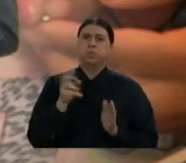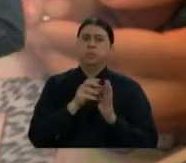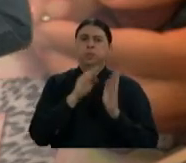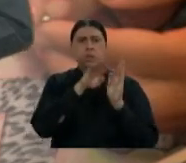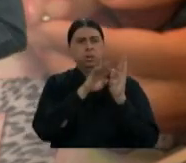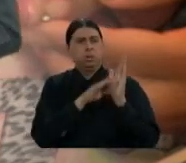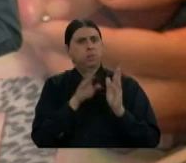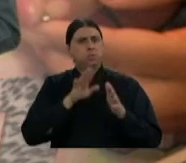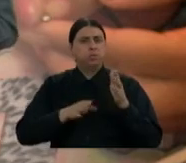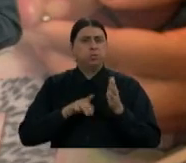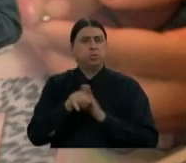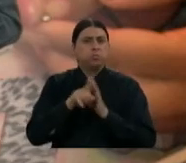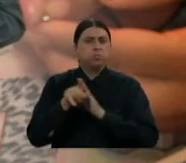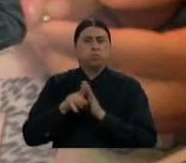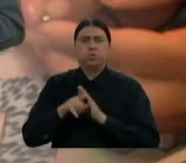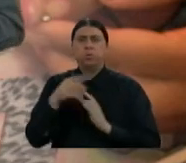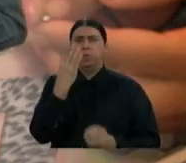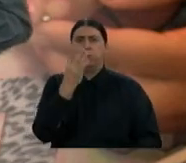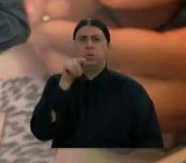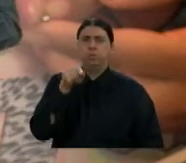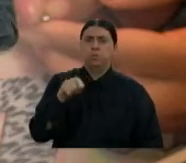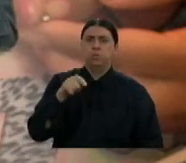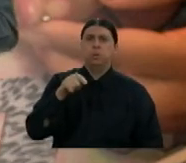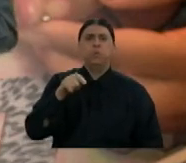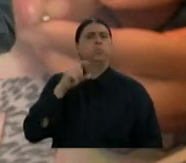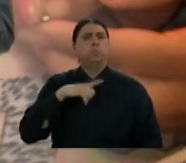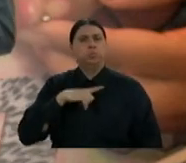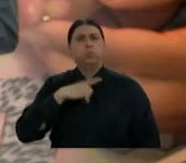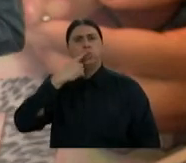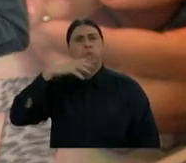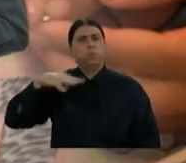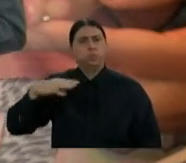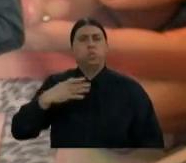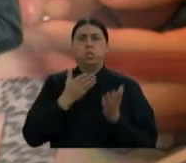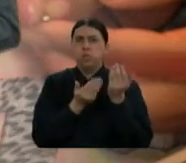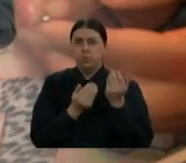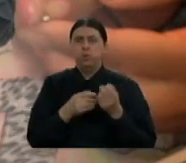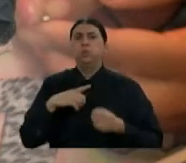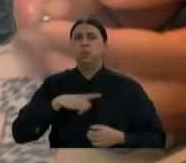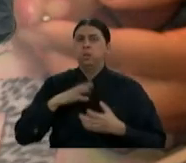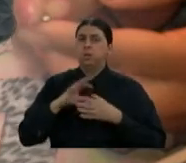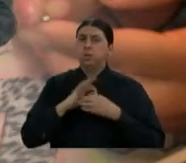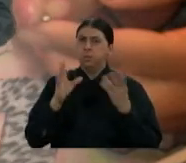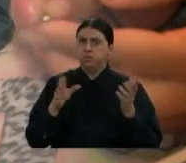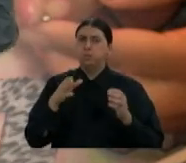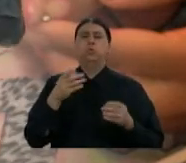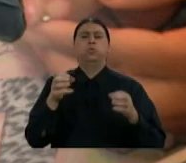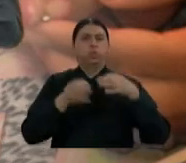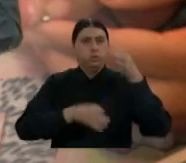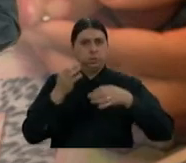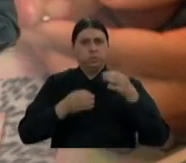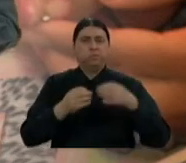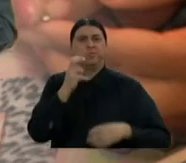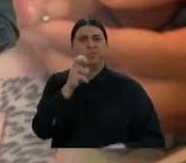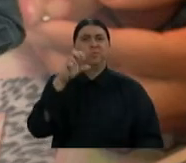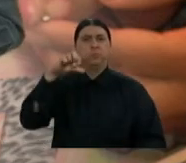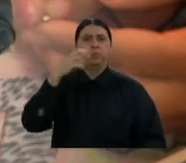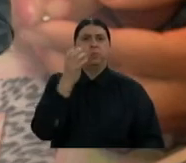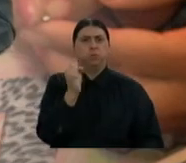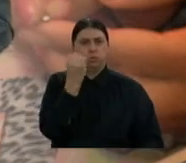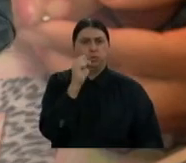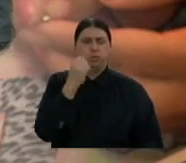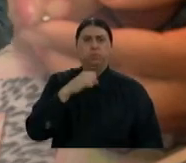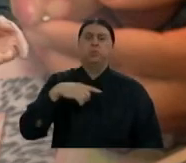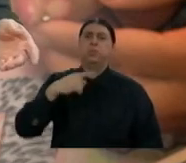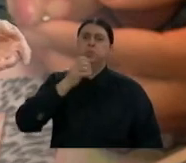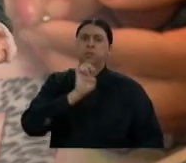4694 crianças e adolescentes estão aptos juridicamente sendo 598 aqui no estado ou